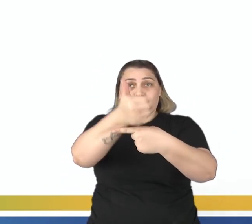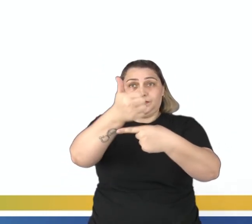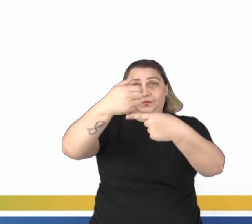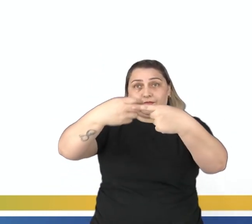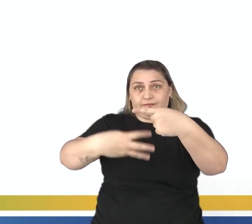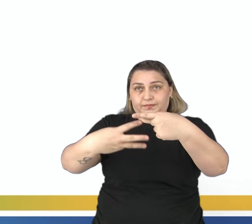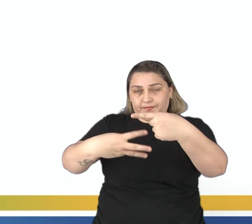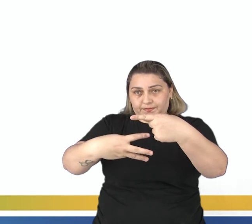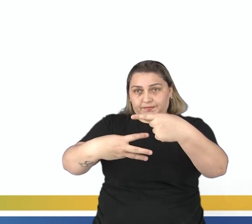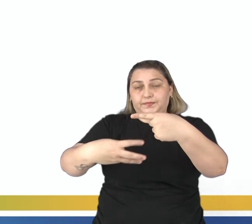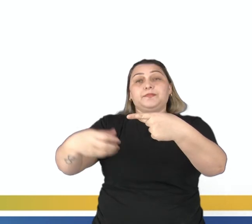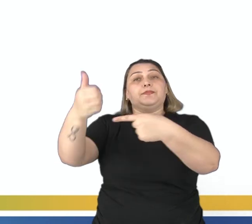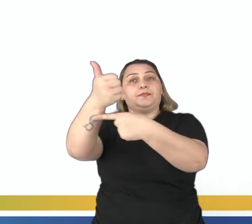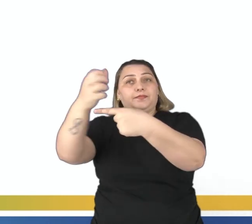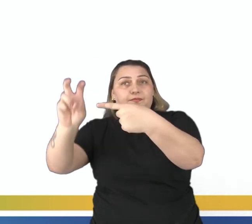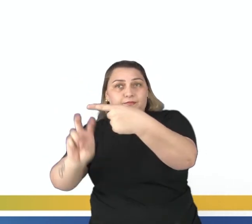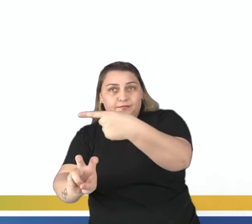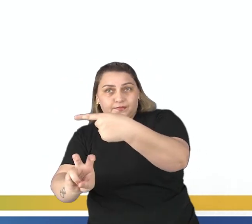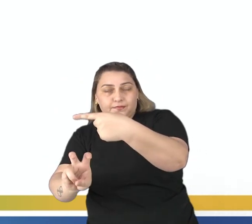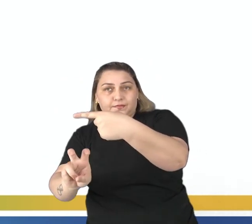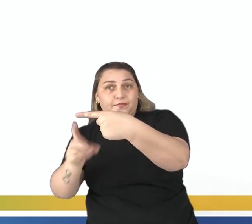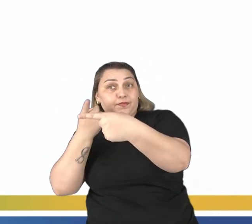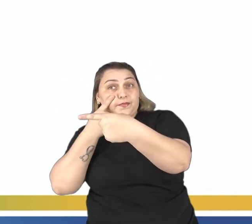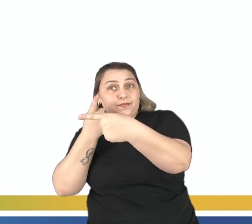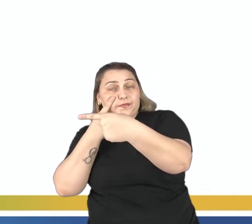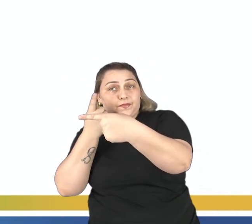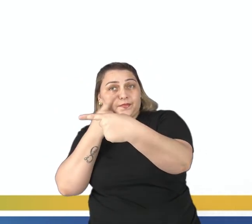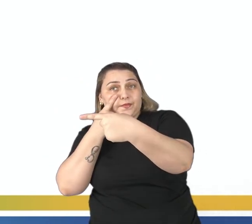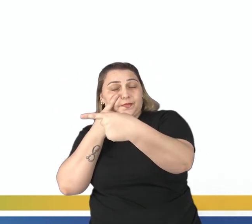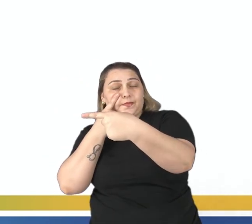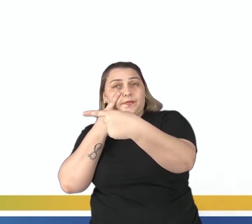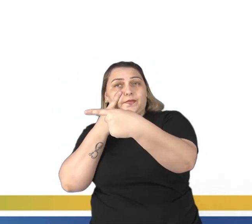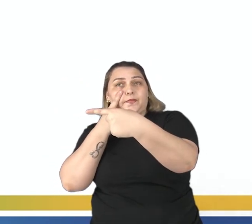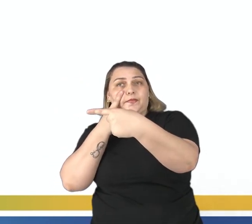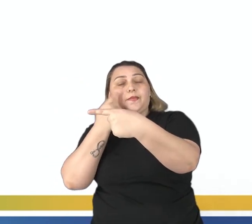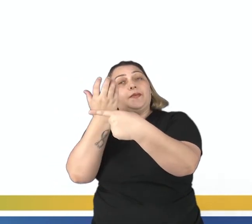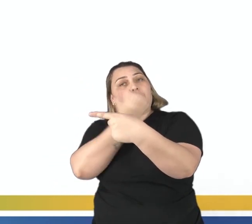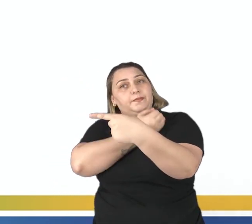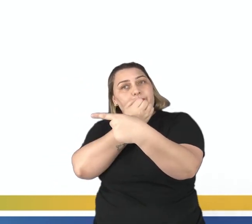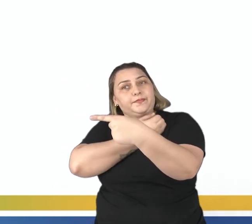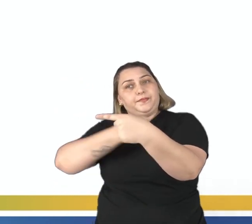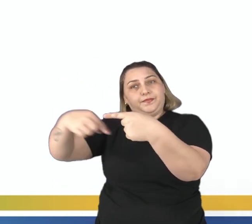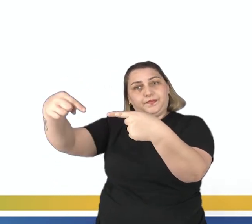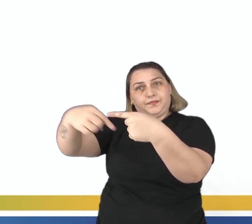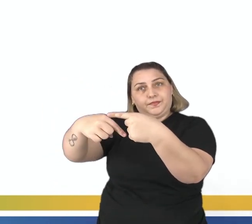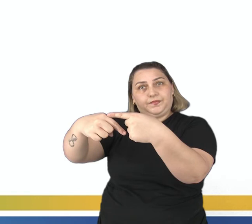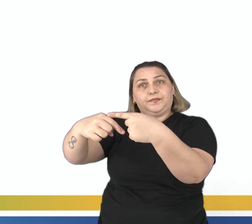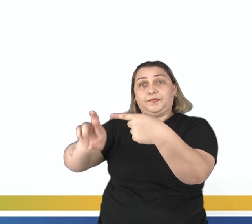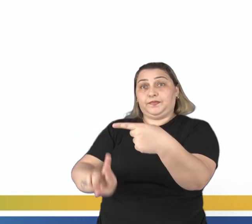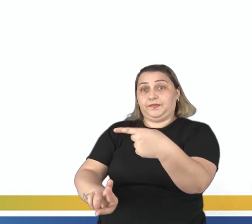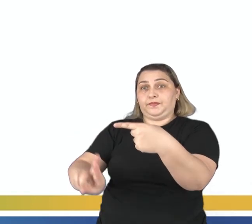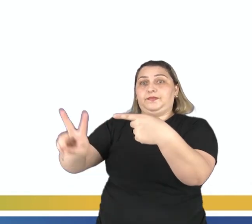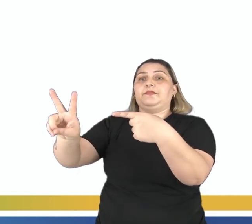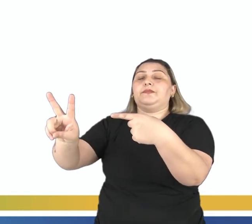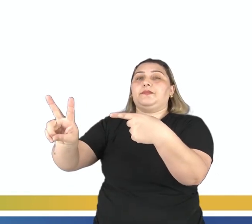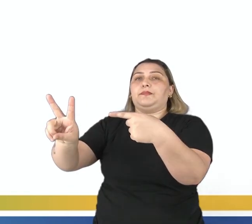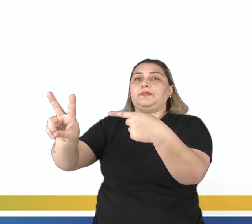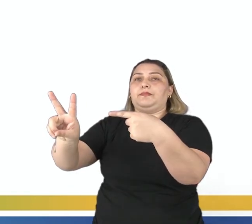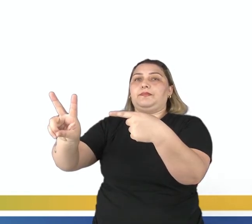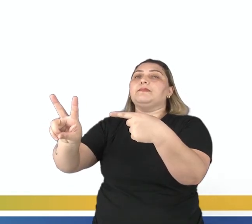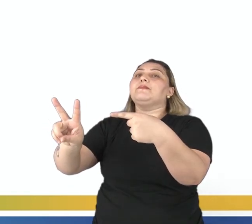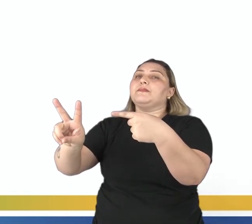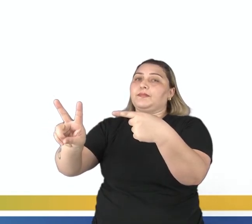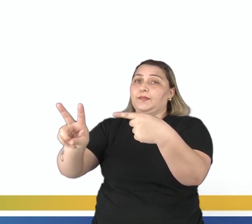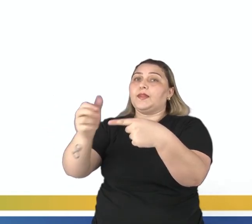Nós vamos analisar 1/3 e 1/5. Note que os numeradores aí, ó, nós podemos fazer o quê?